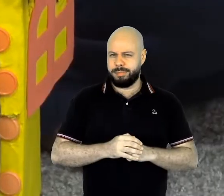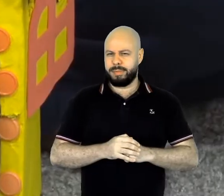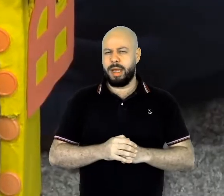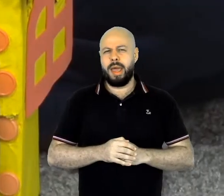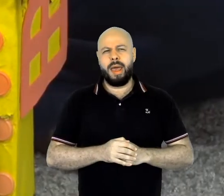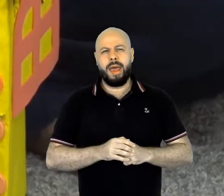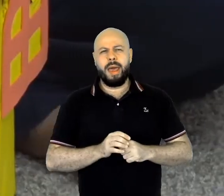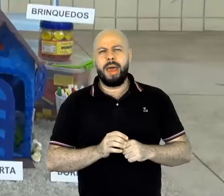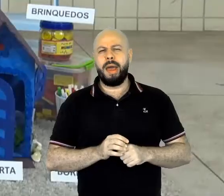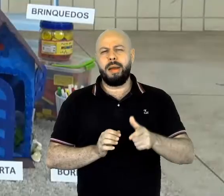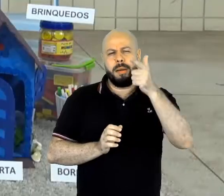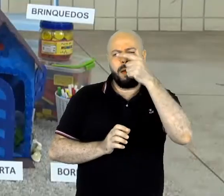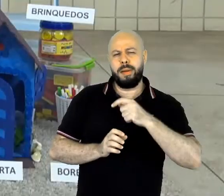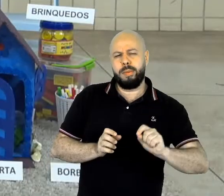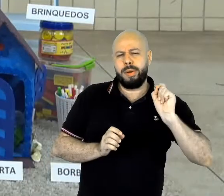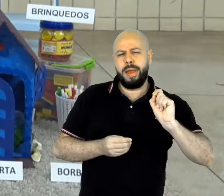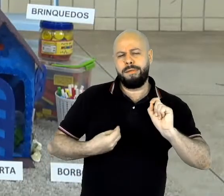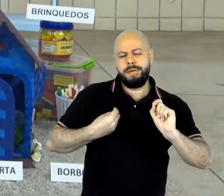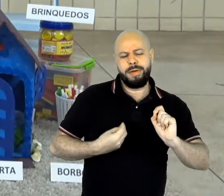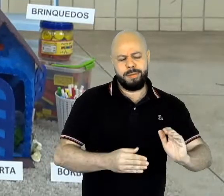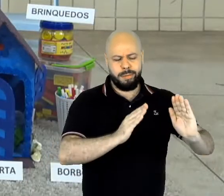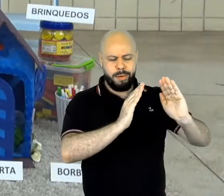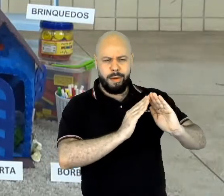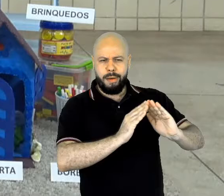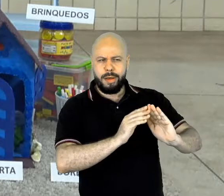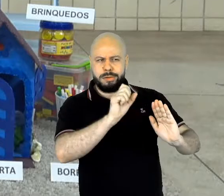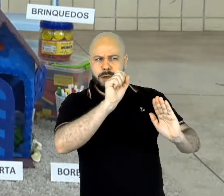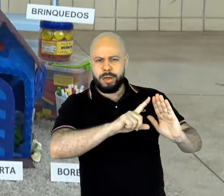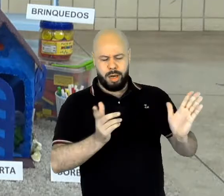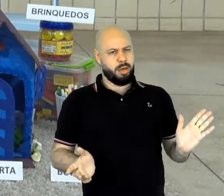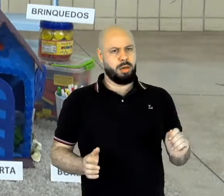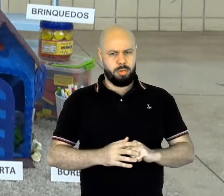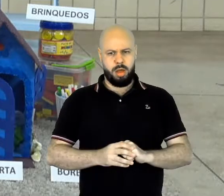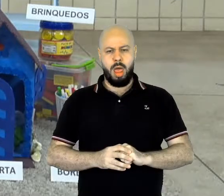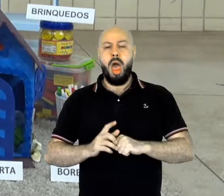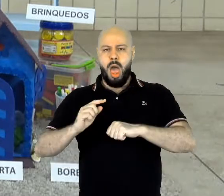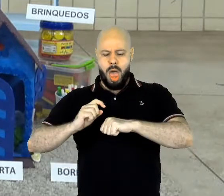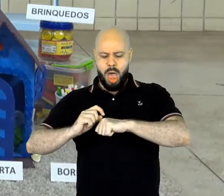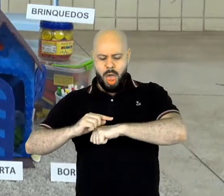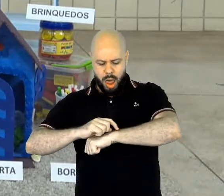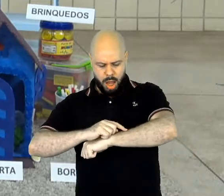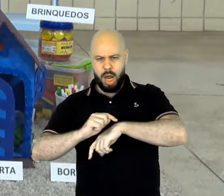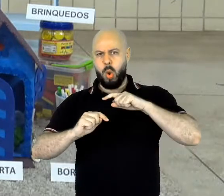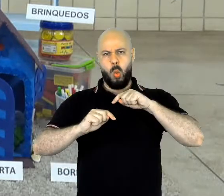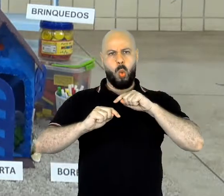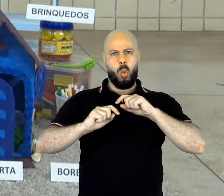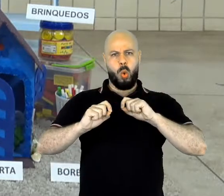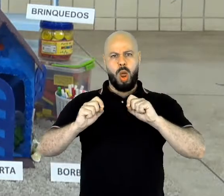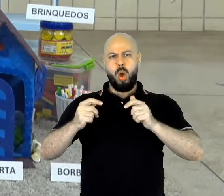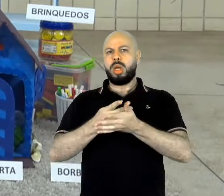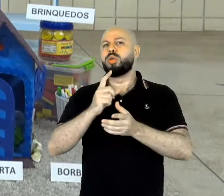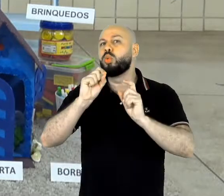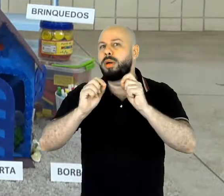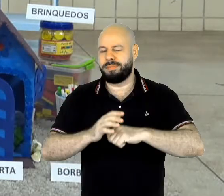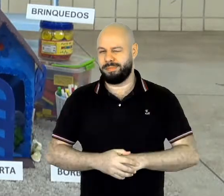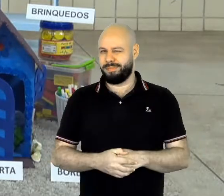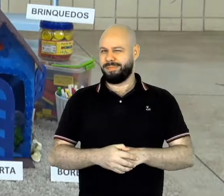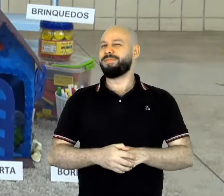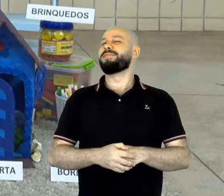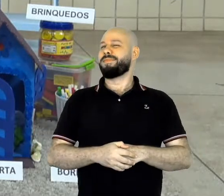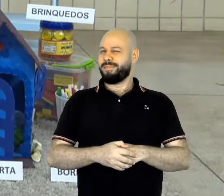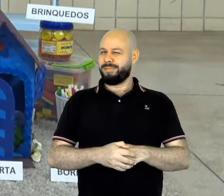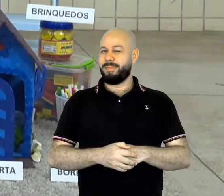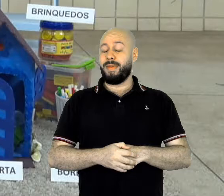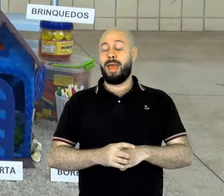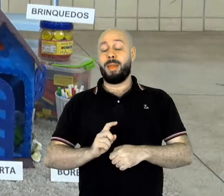será que mora na casinha azul? E a lagarta? Ela virou de quê? Então, depois que você fizer todo